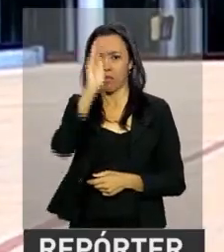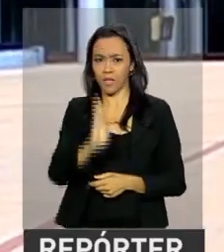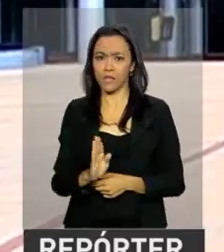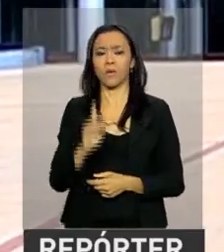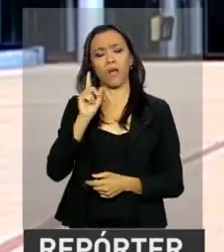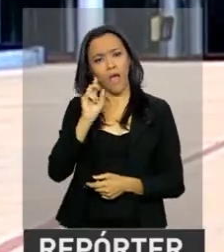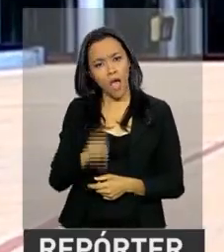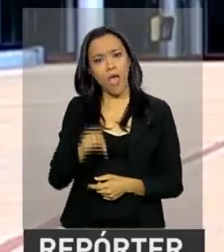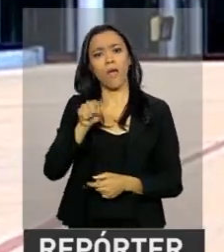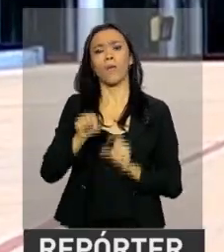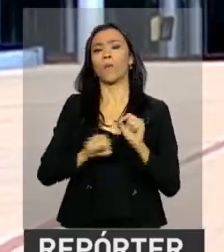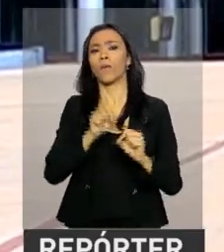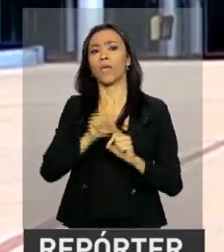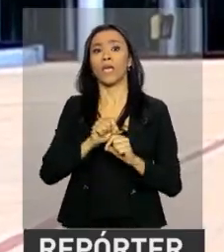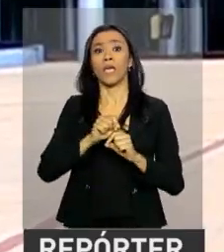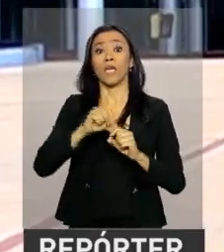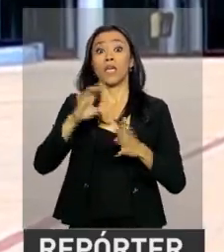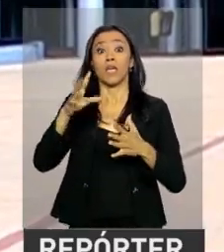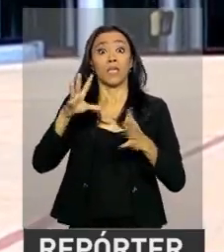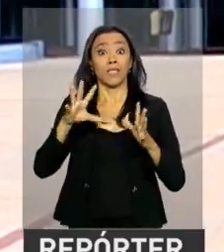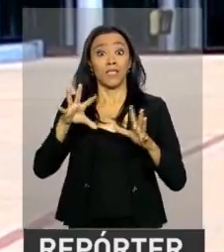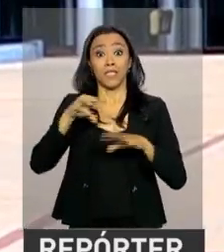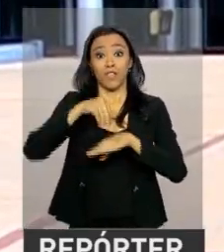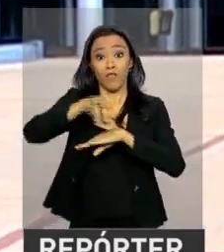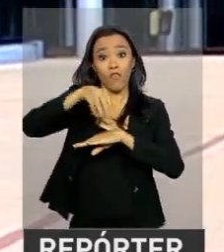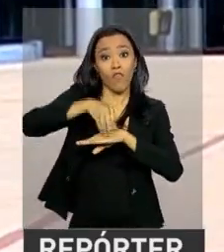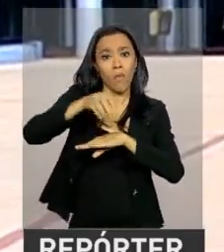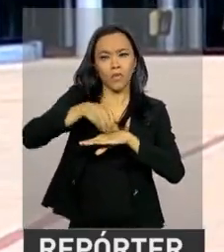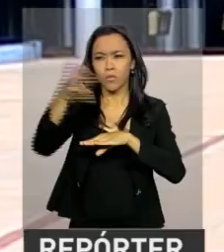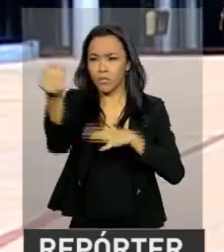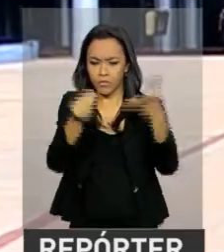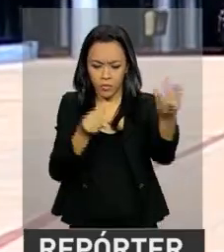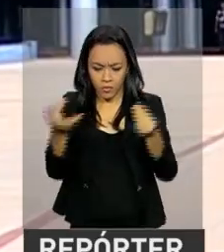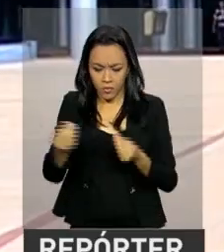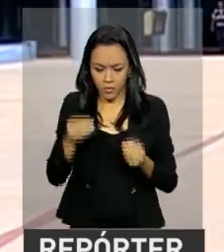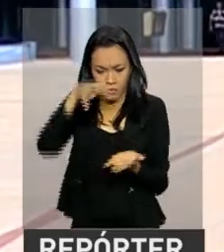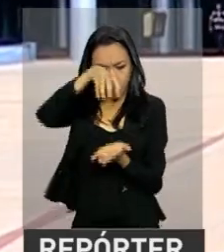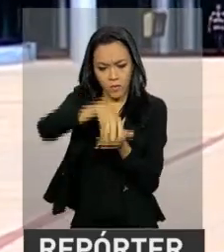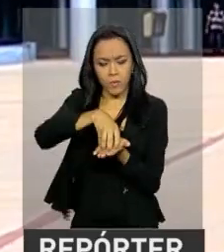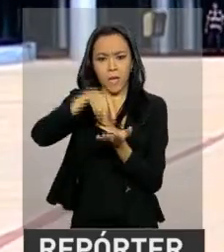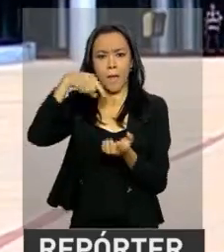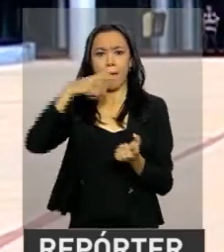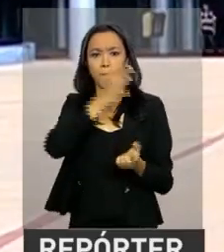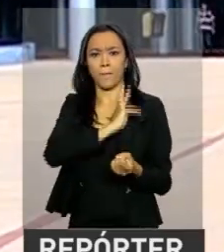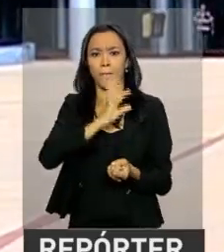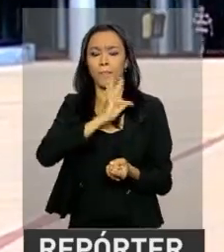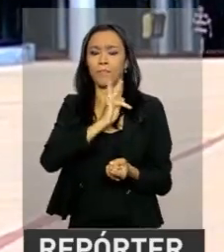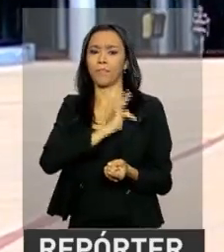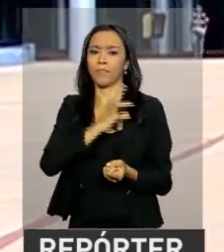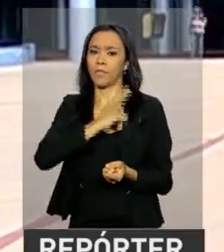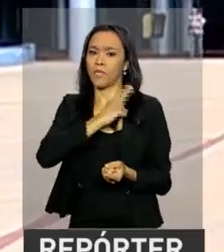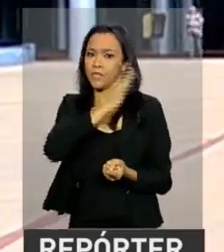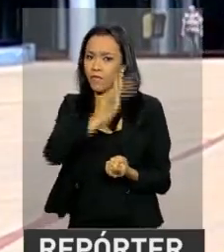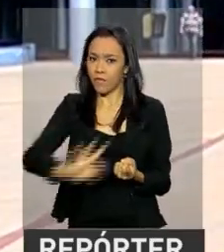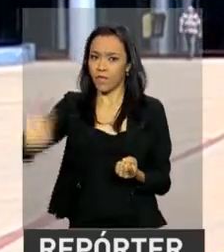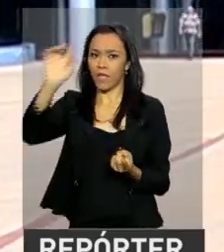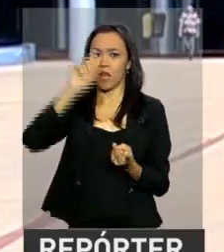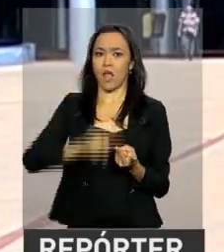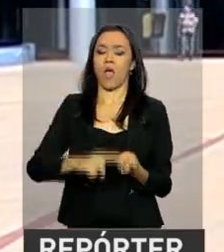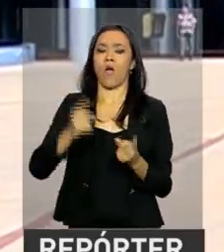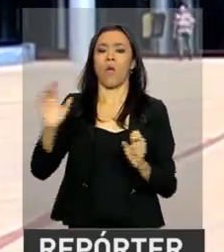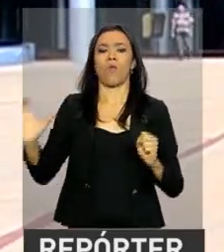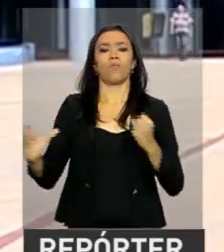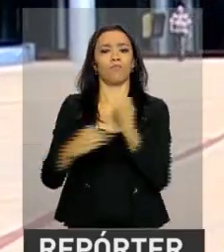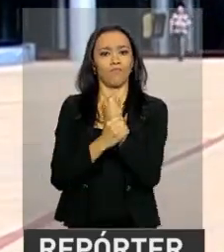vai reunir aí toda a segurança, ou seja, a Polícia Federal, as polícias militares, as Forças Armadas.